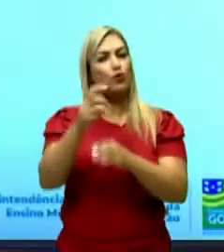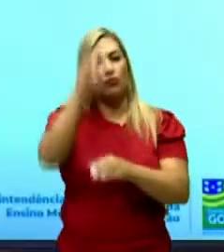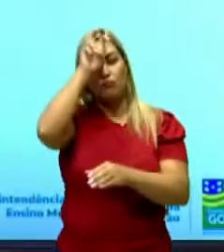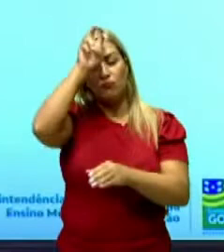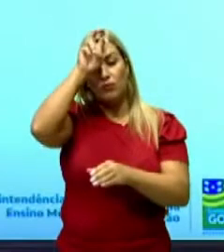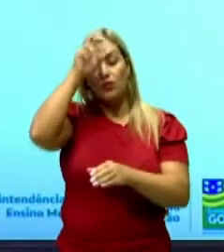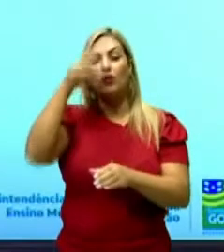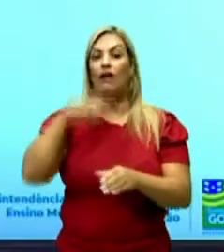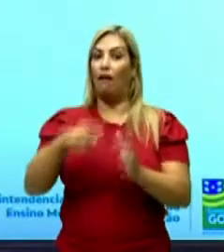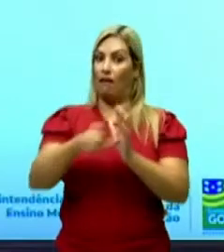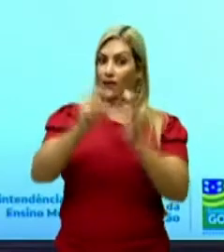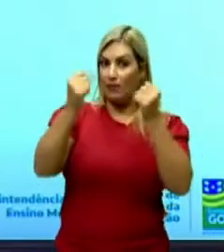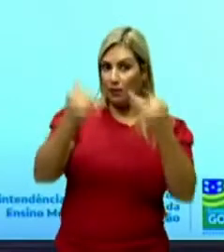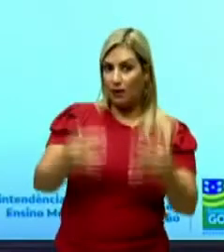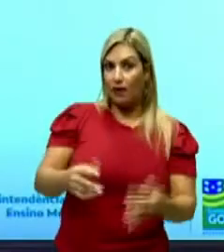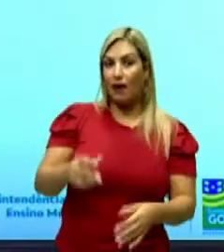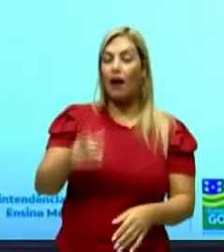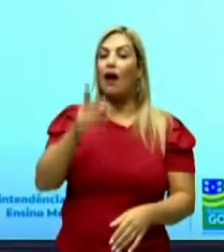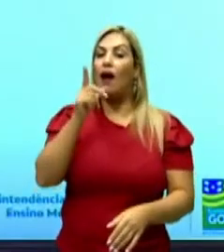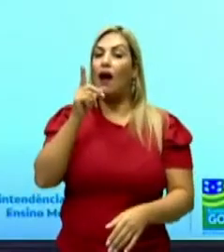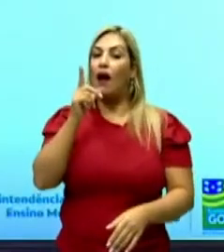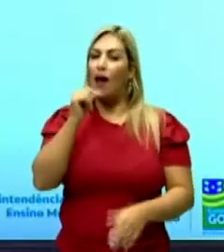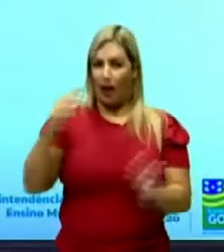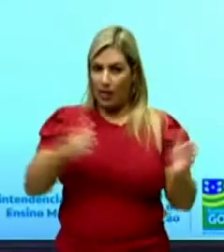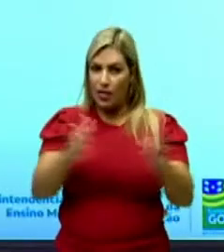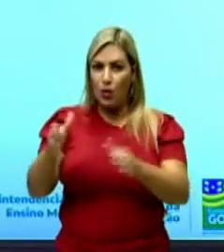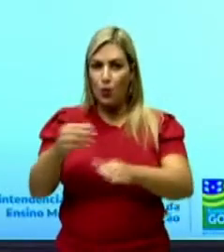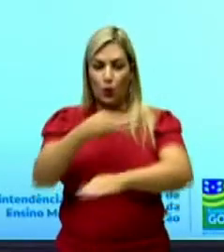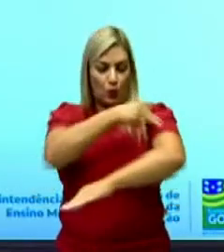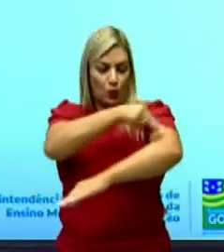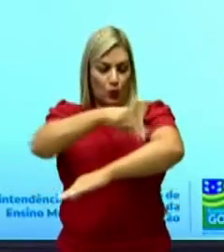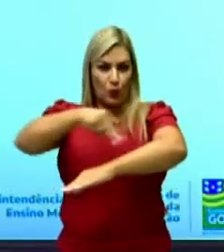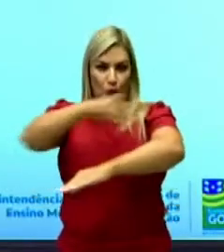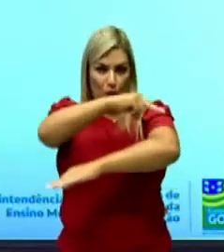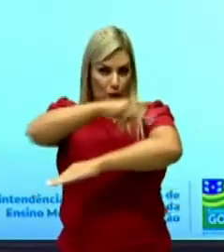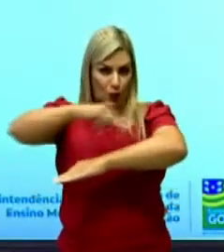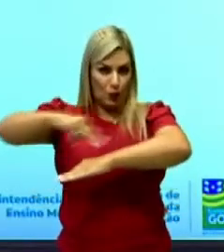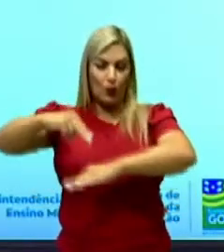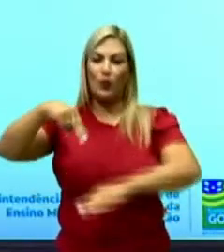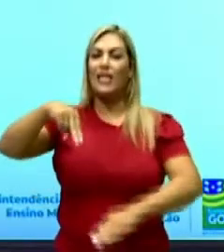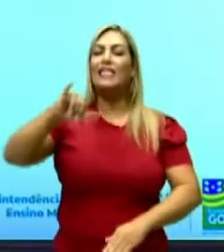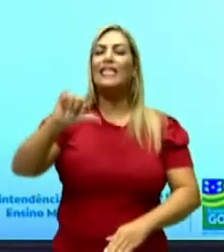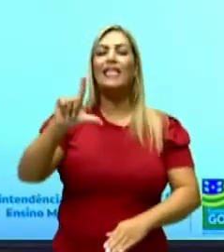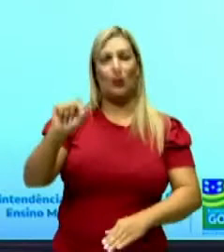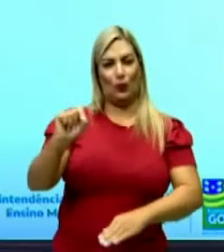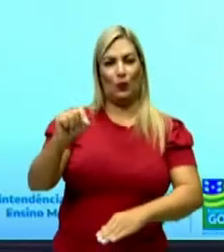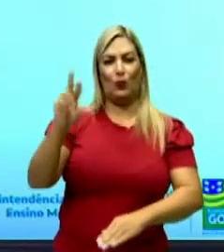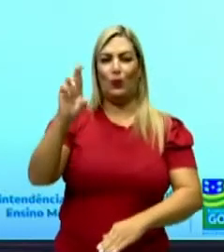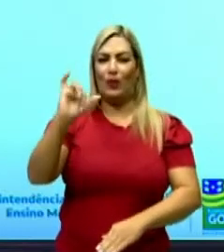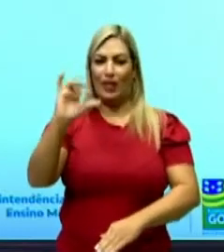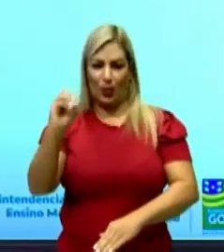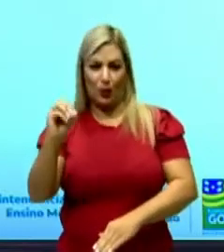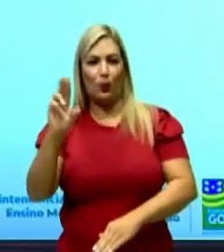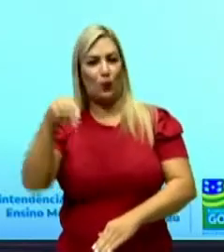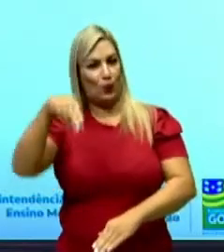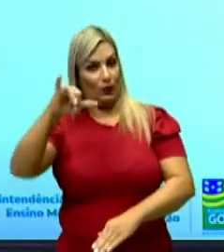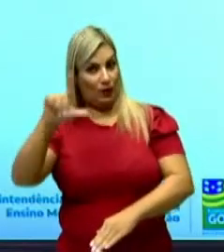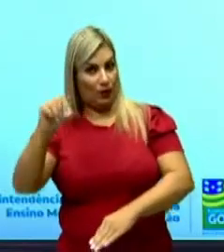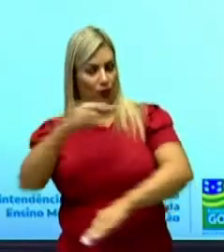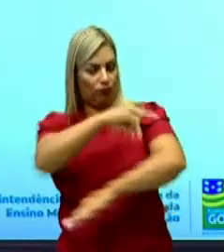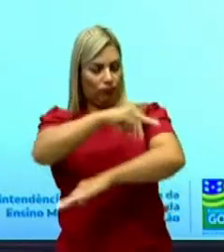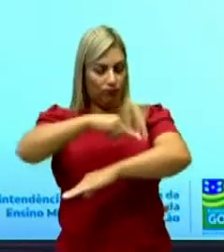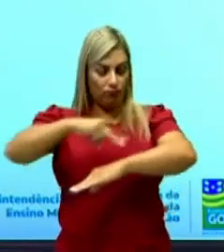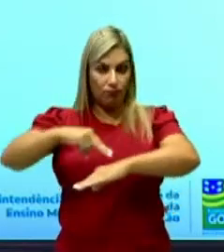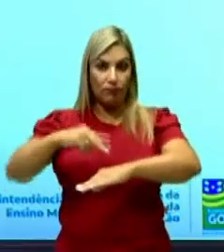falar do rio nilo coloca na tela para mim separei quatro pontos importantes né sobre as origens do egito antigo